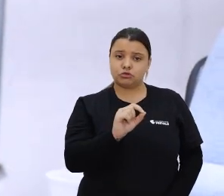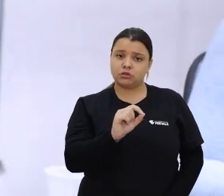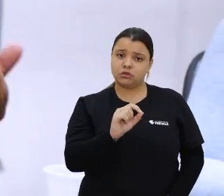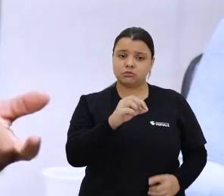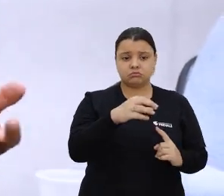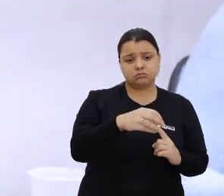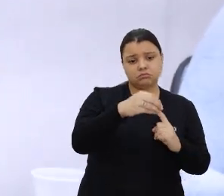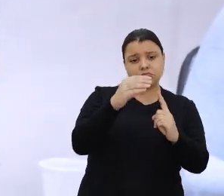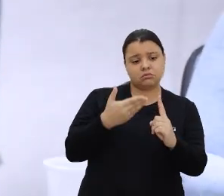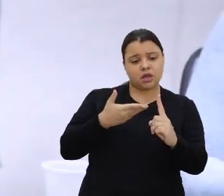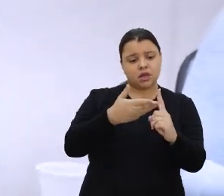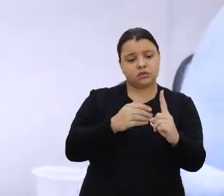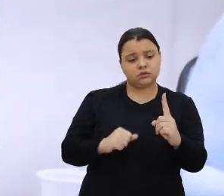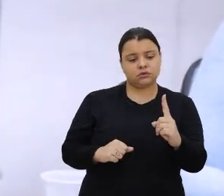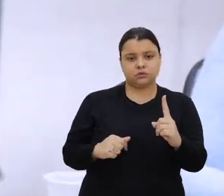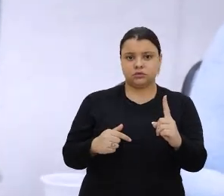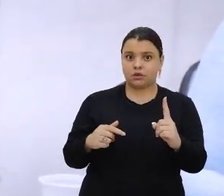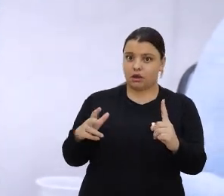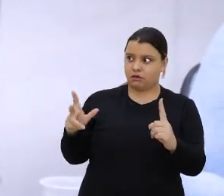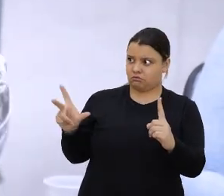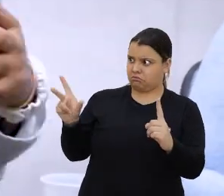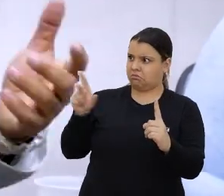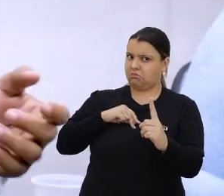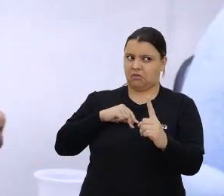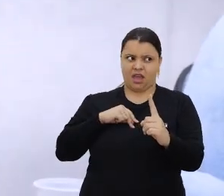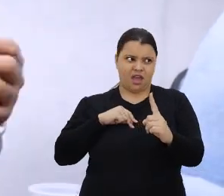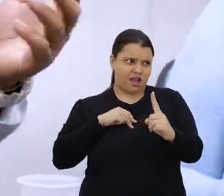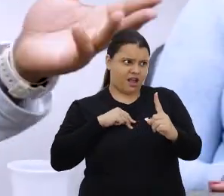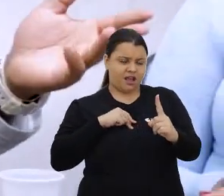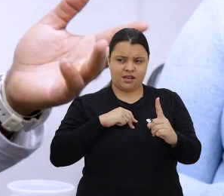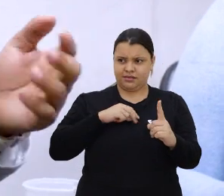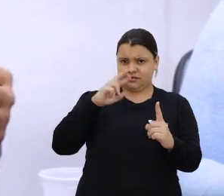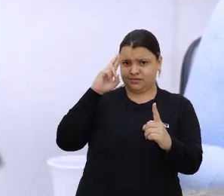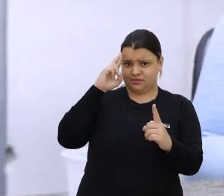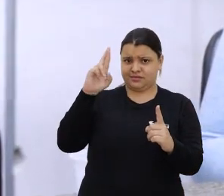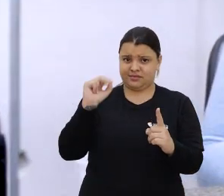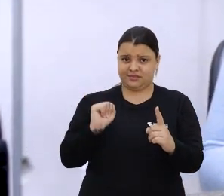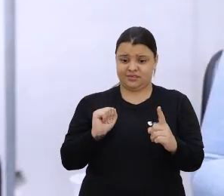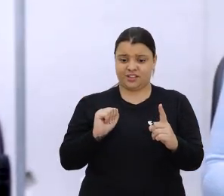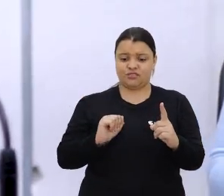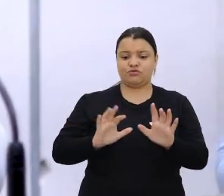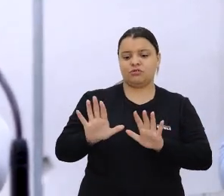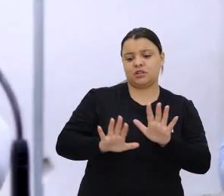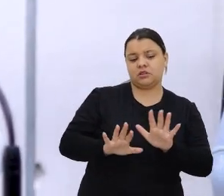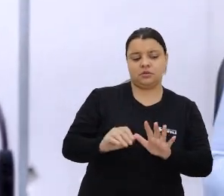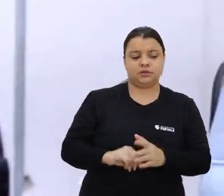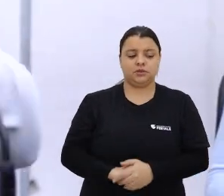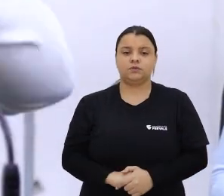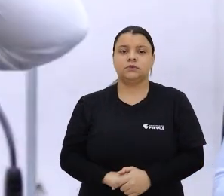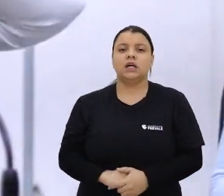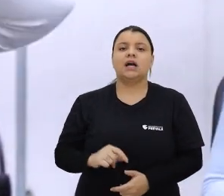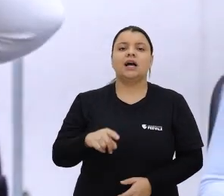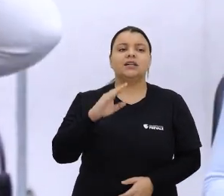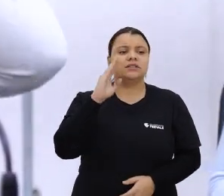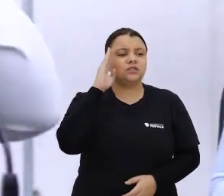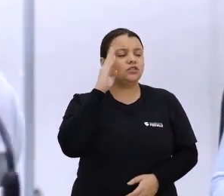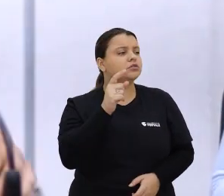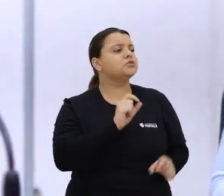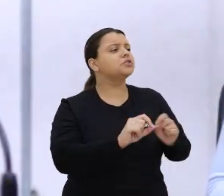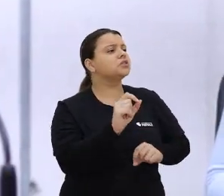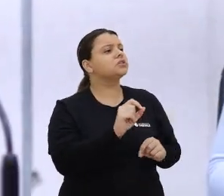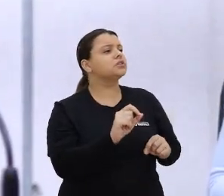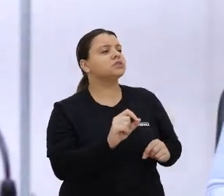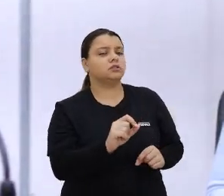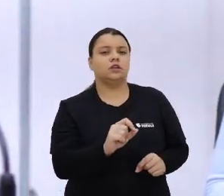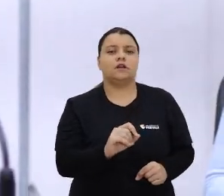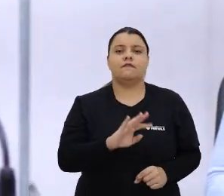certa surpresa ali dos dirigentes e da própria comissão de arbitragem. Essa indicação é de quem, Márcio? Essa indicação foi da